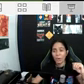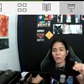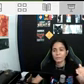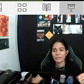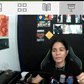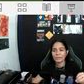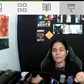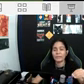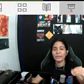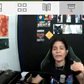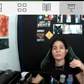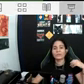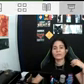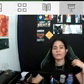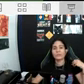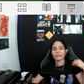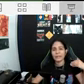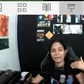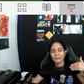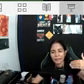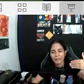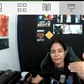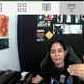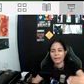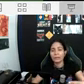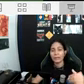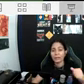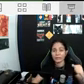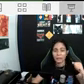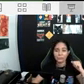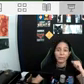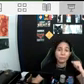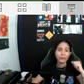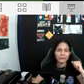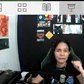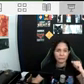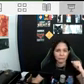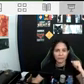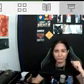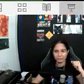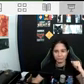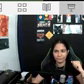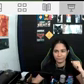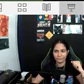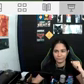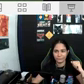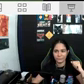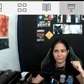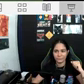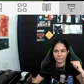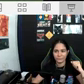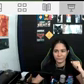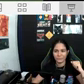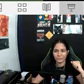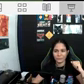jejum. Ou seja, a pessoa já estaria tendendo ali a entrar numa hipoglicemia.